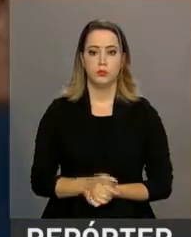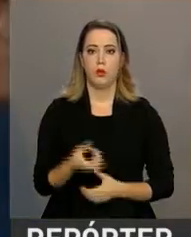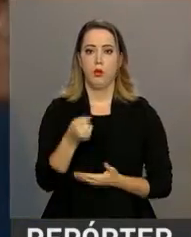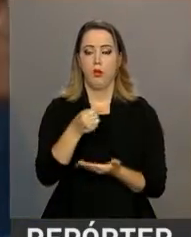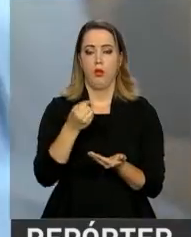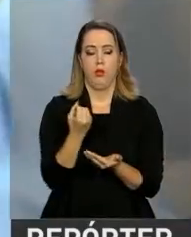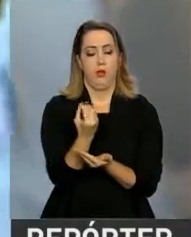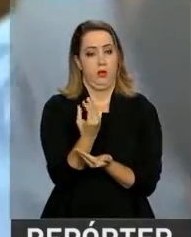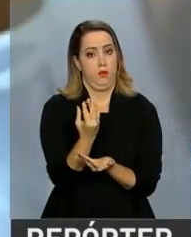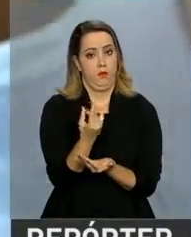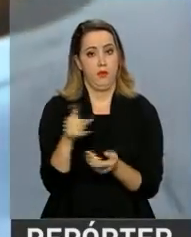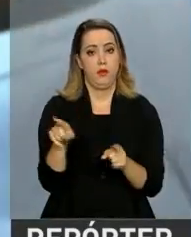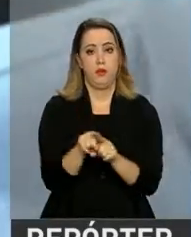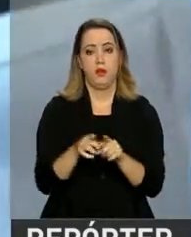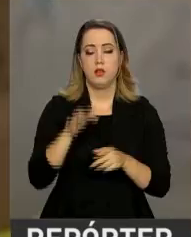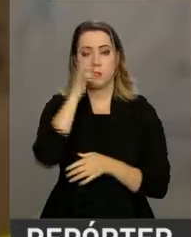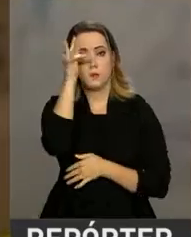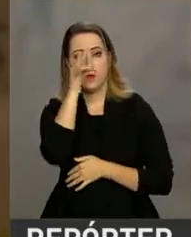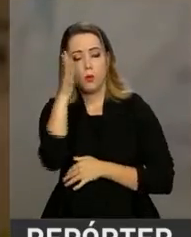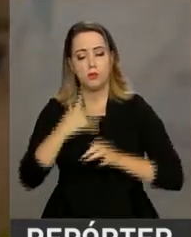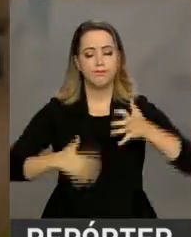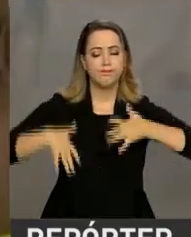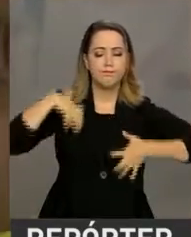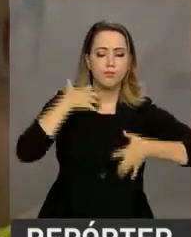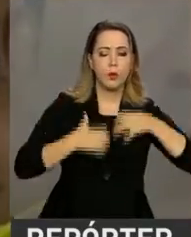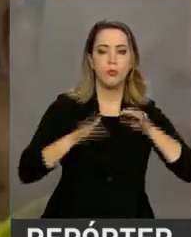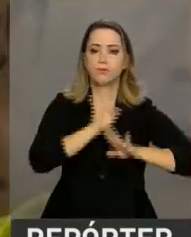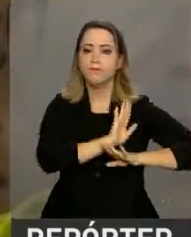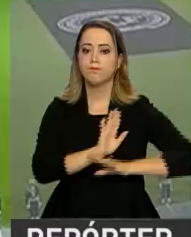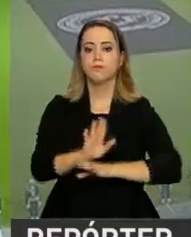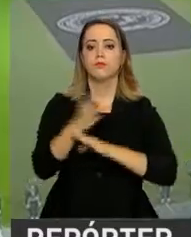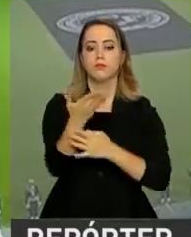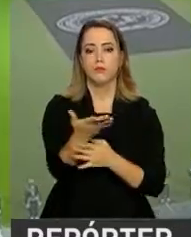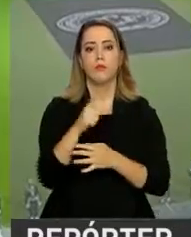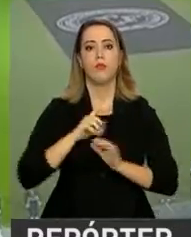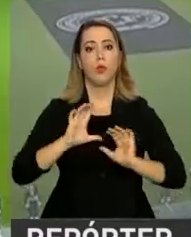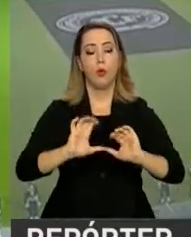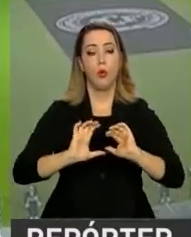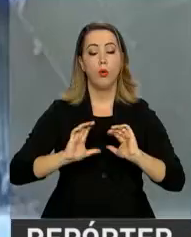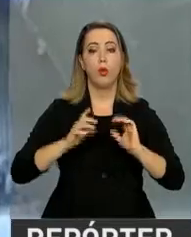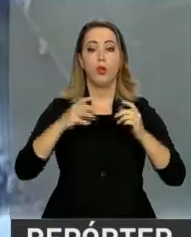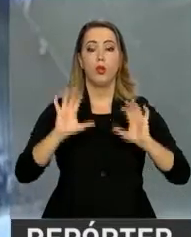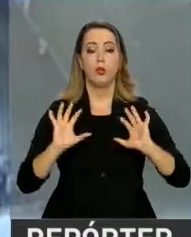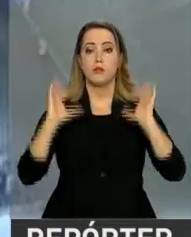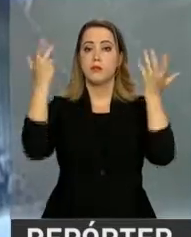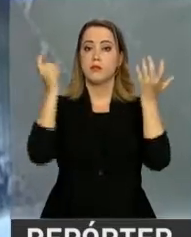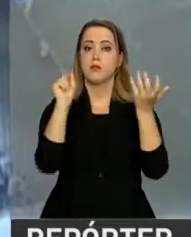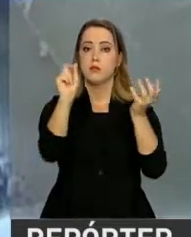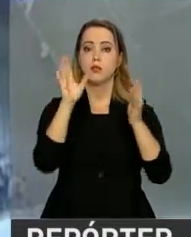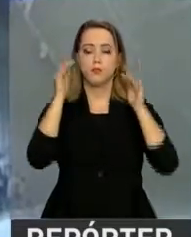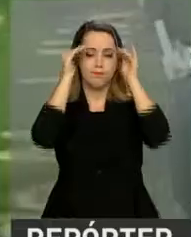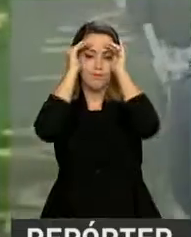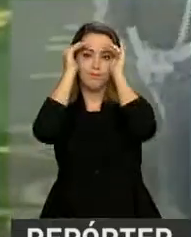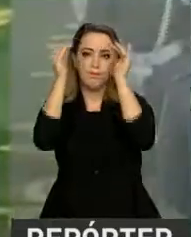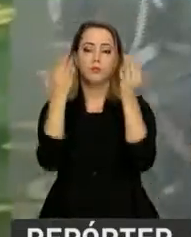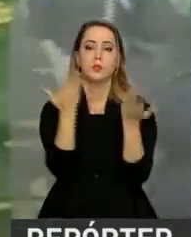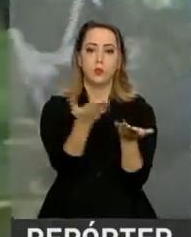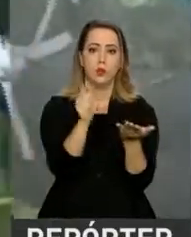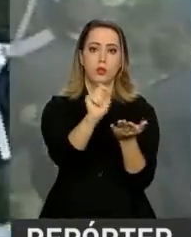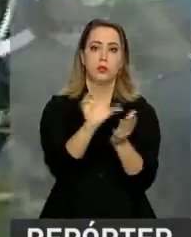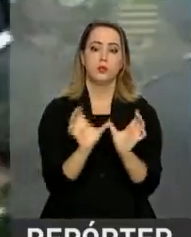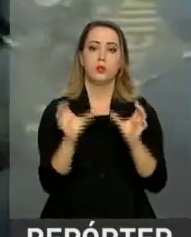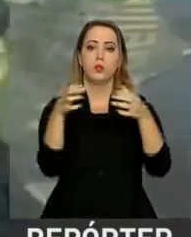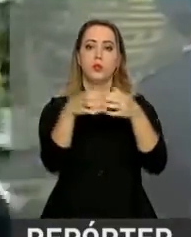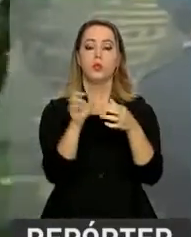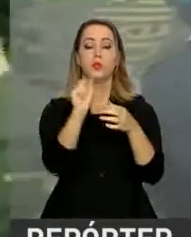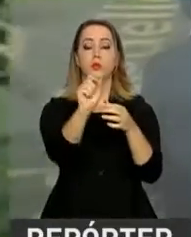Velas, flores, emoção, solidariedade. A cerimônia de homenagem à Chapecoense foi organizada pelo